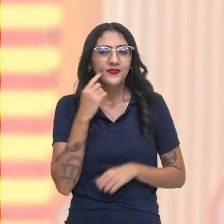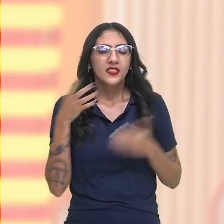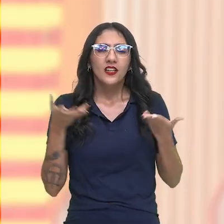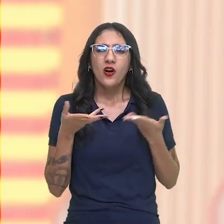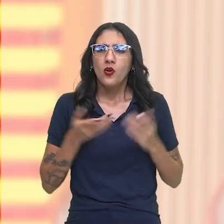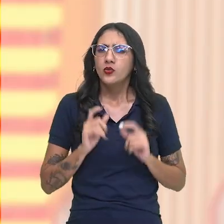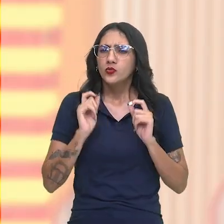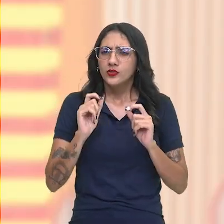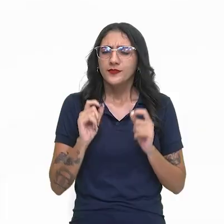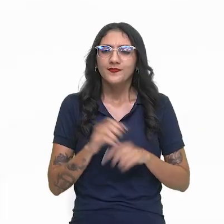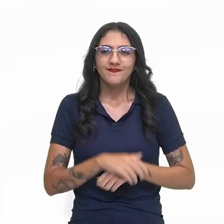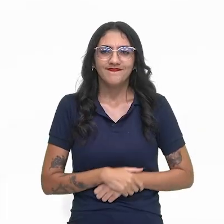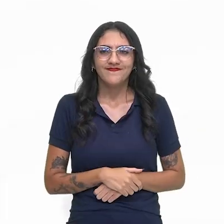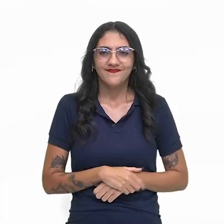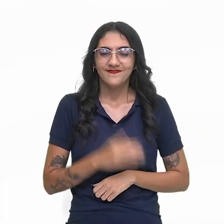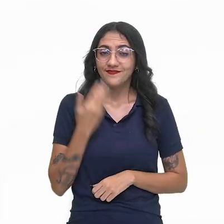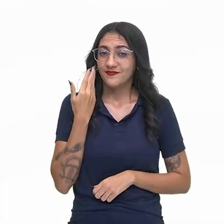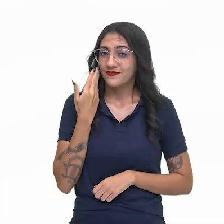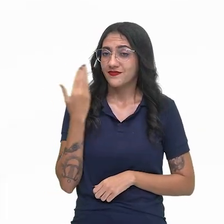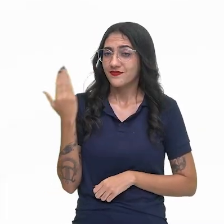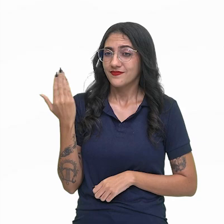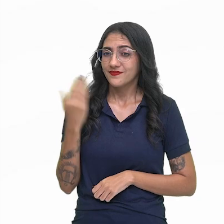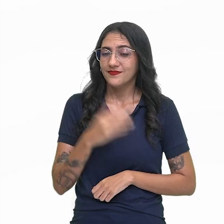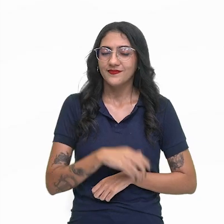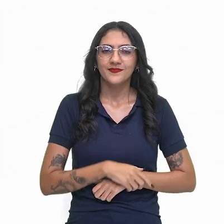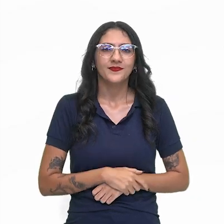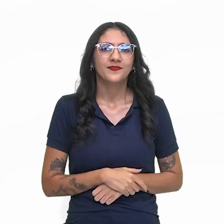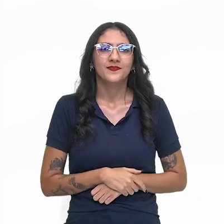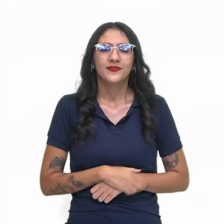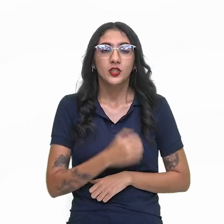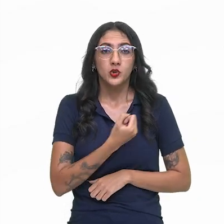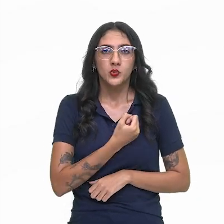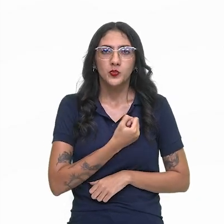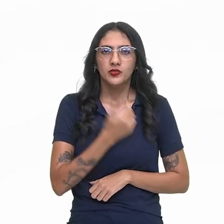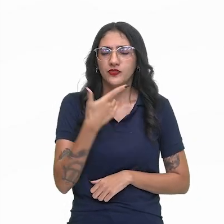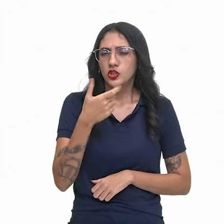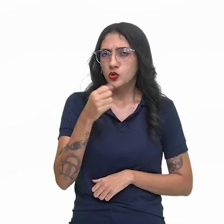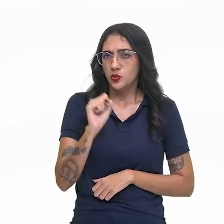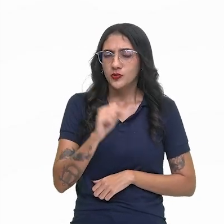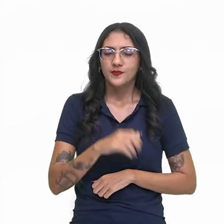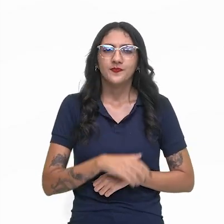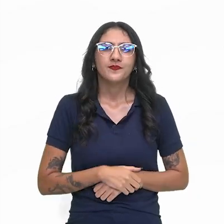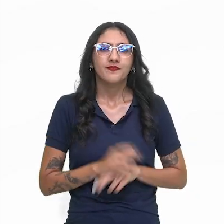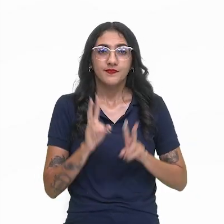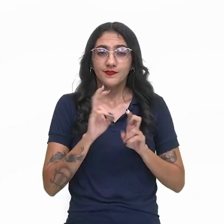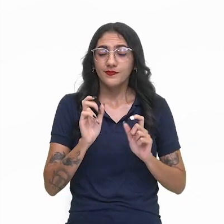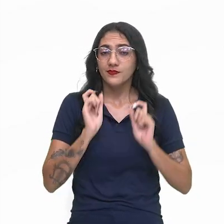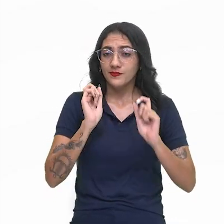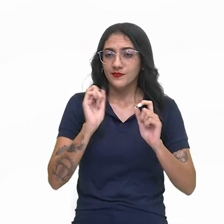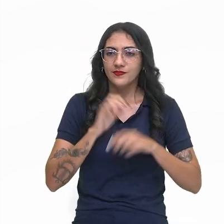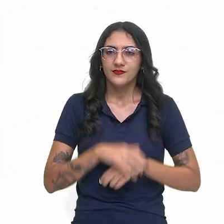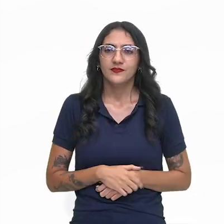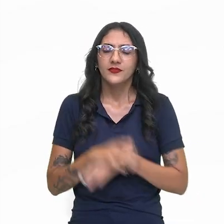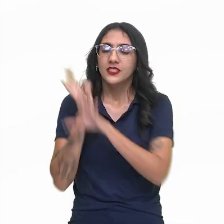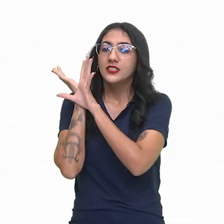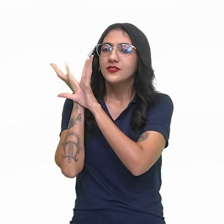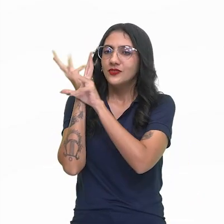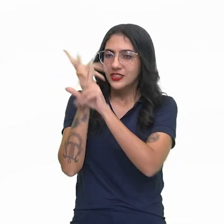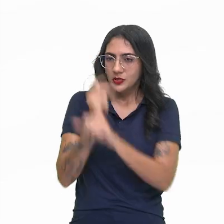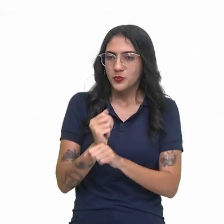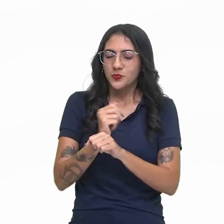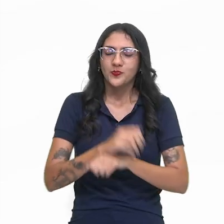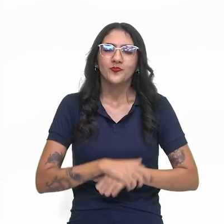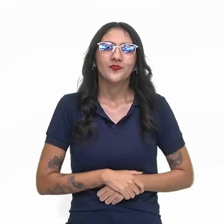que vai ser a nossa aula. A aula 28 corresponde à revisão e à